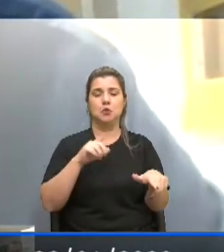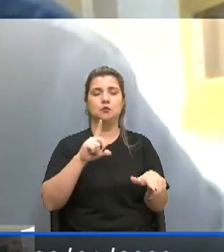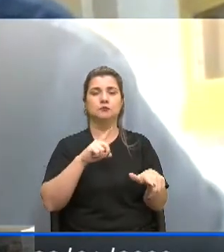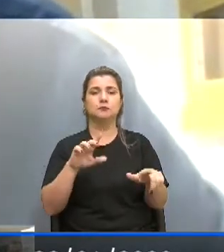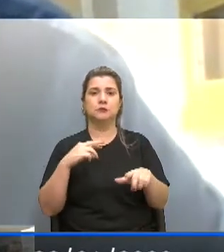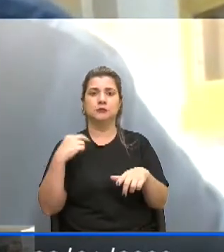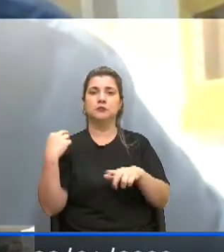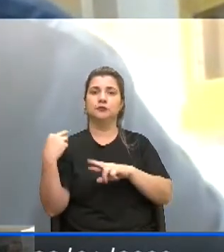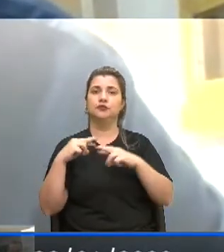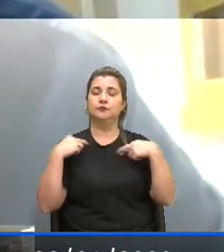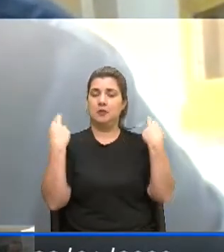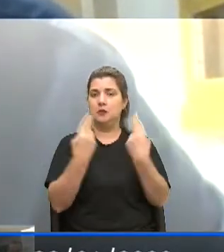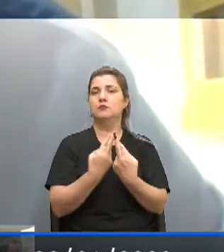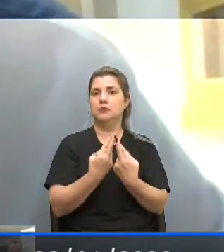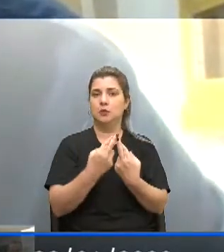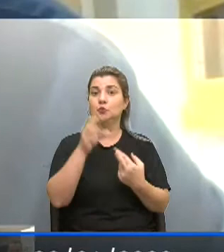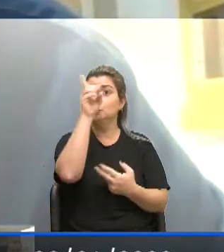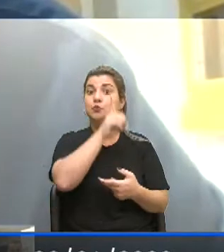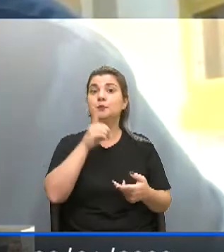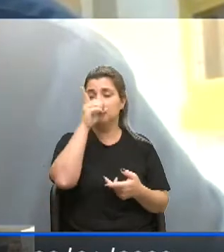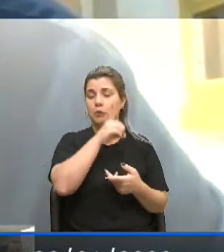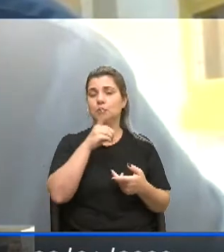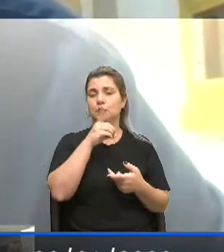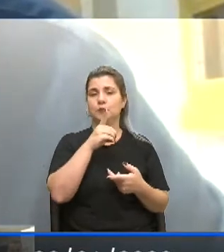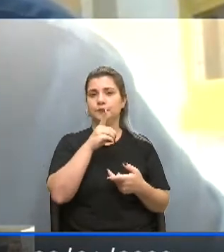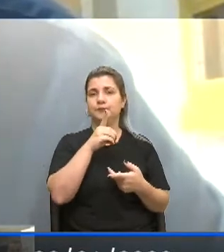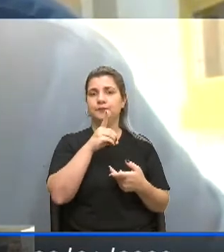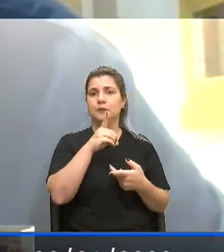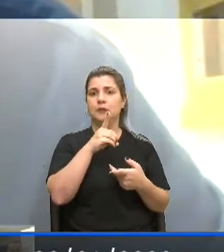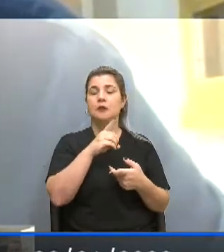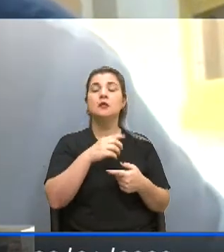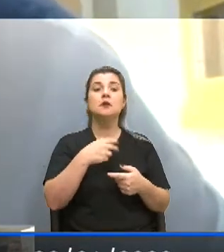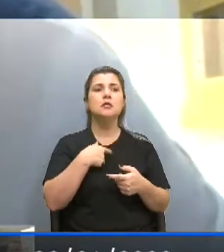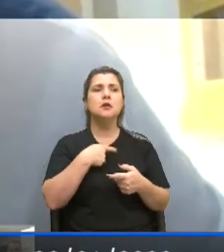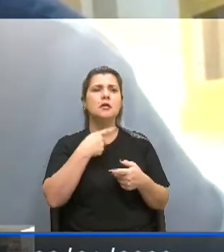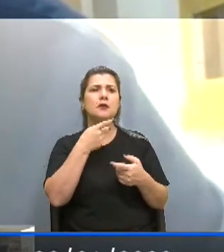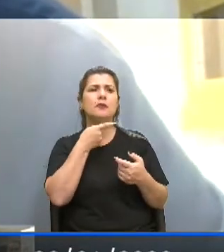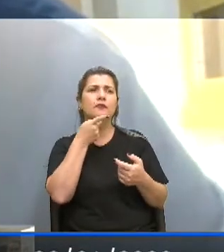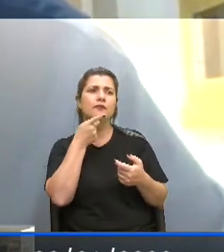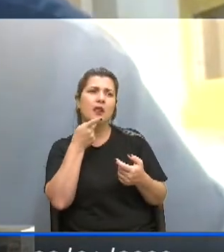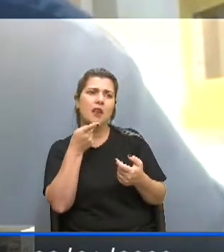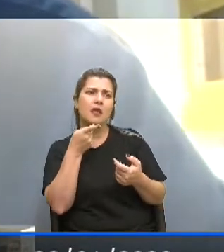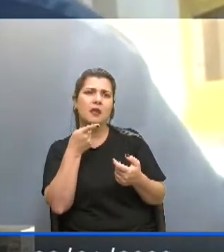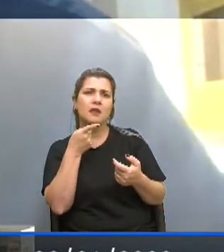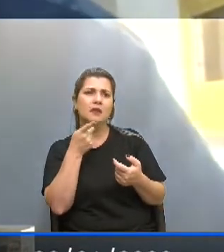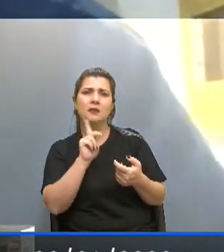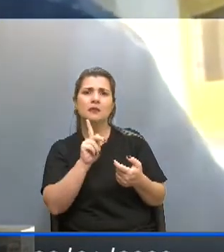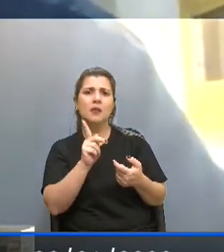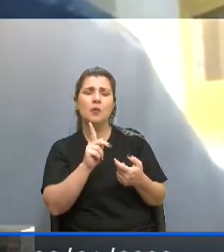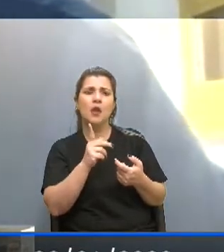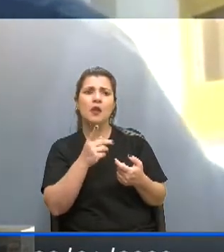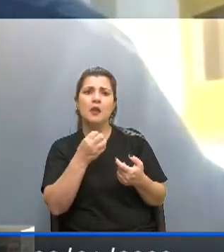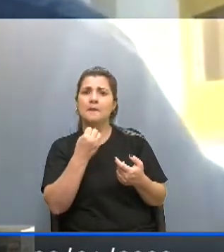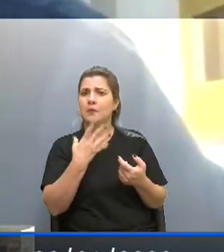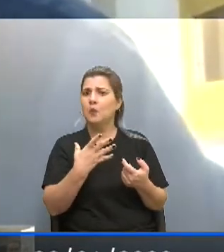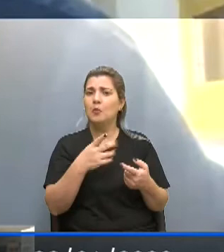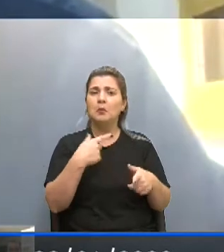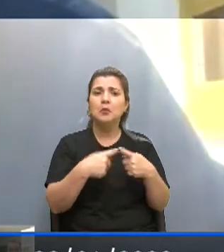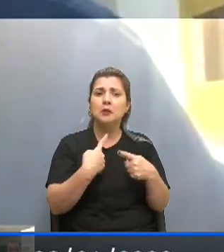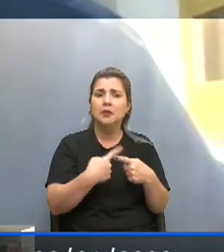da cidade, para debater, e eu disse para ele assim, é injusto conosco, porque empresas